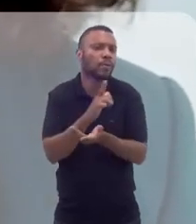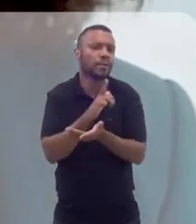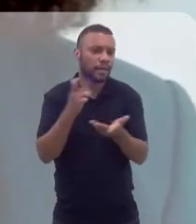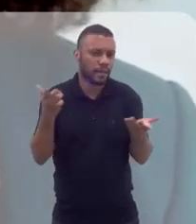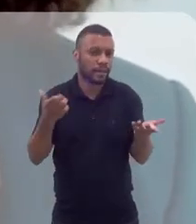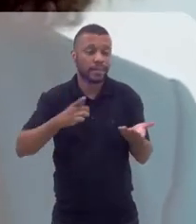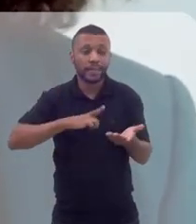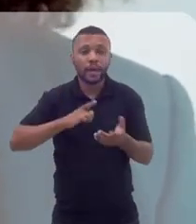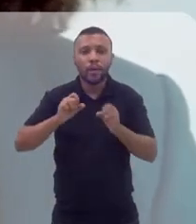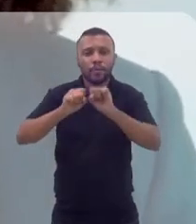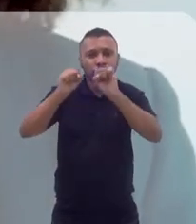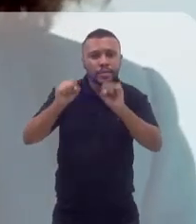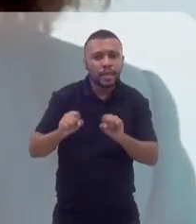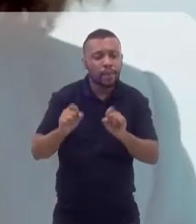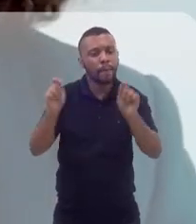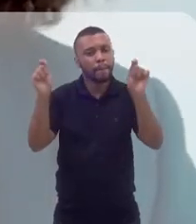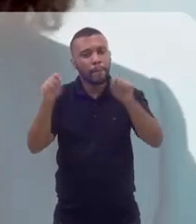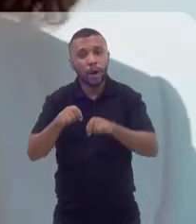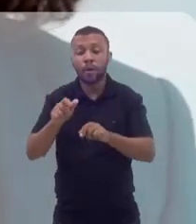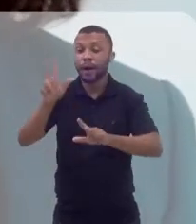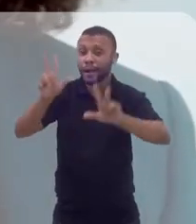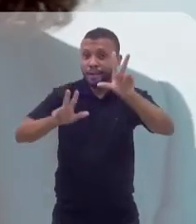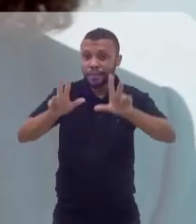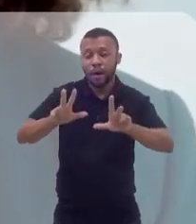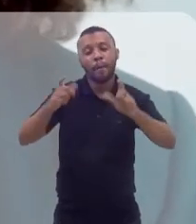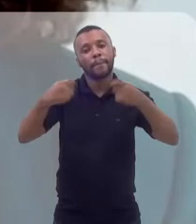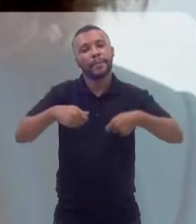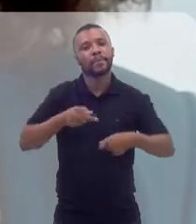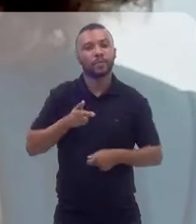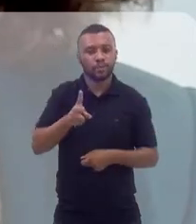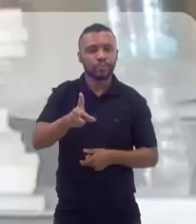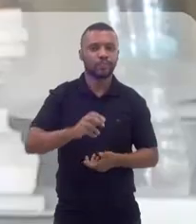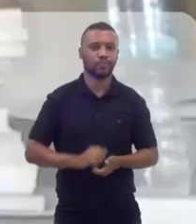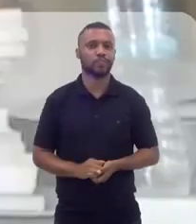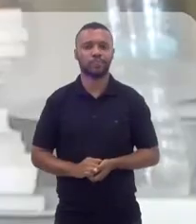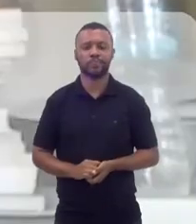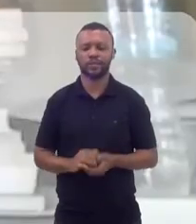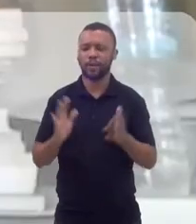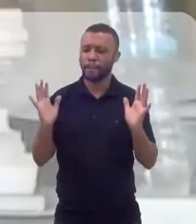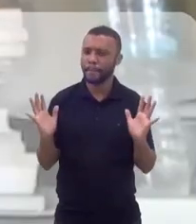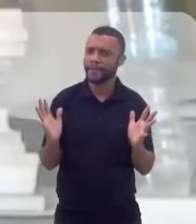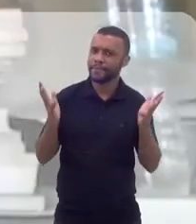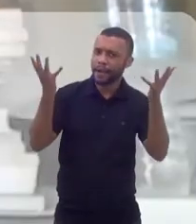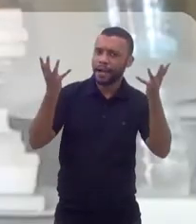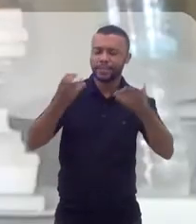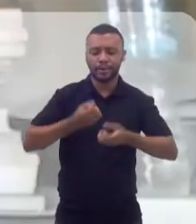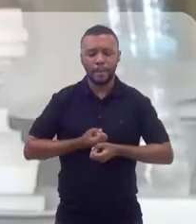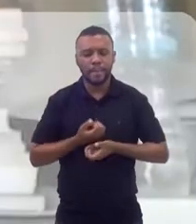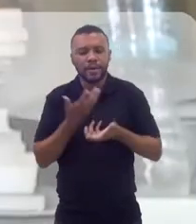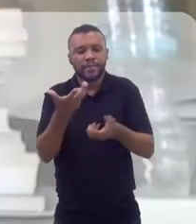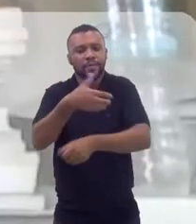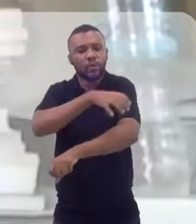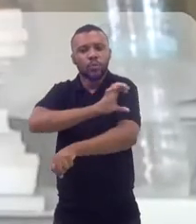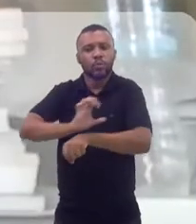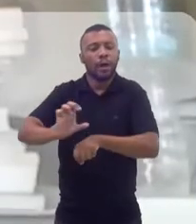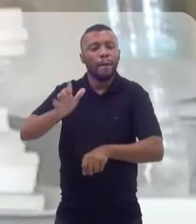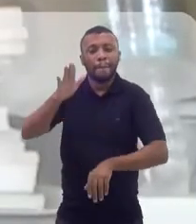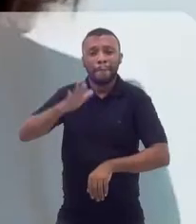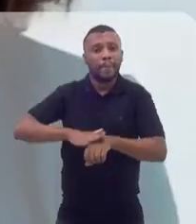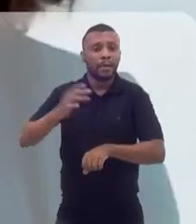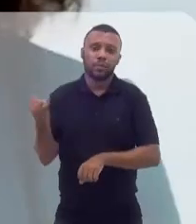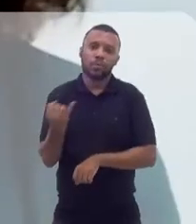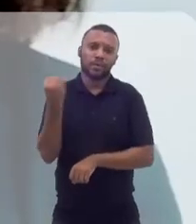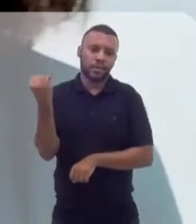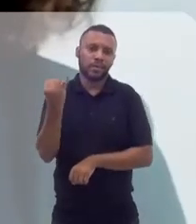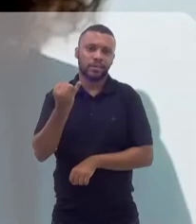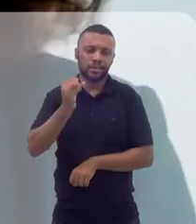dê autossustentabilidade que o carnaval precisa para continuar? Uma festa que é tão estratégica, né, uma manifestação cultural mais importante